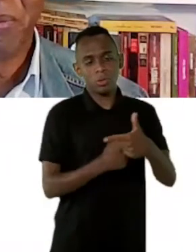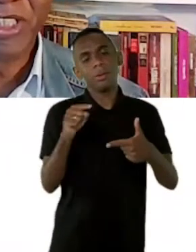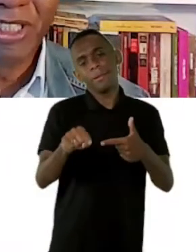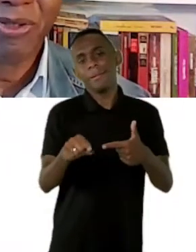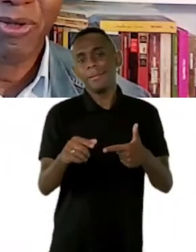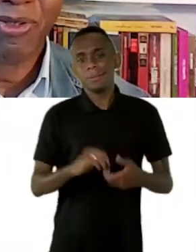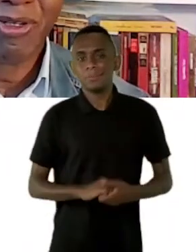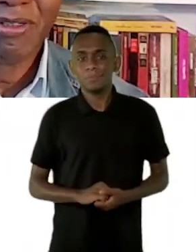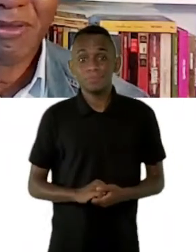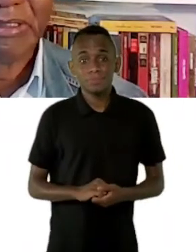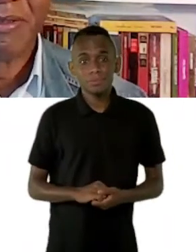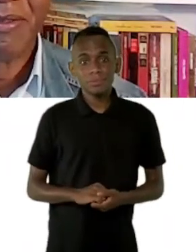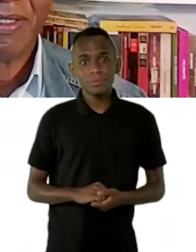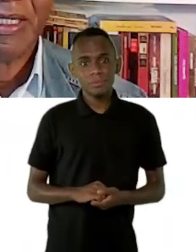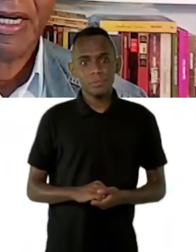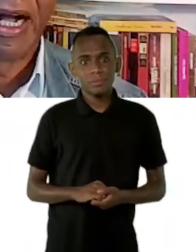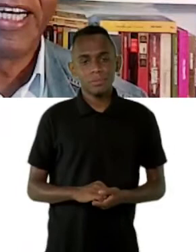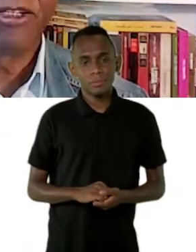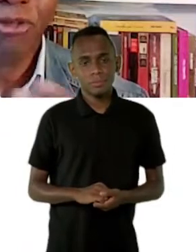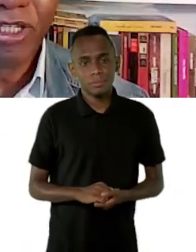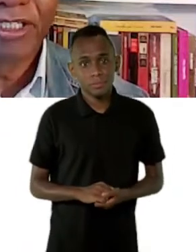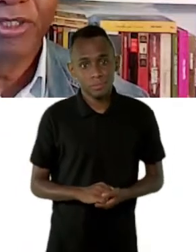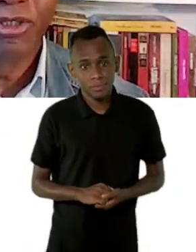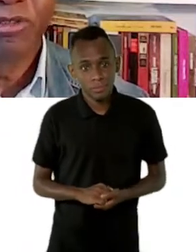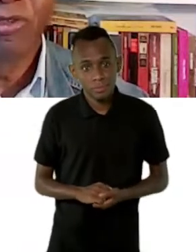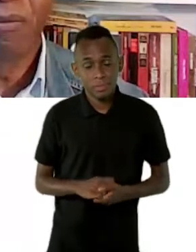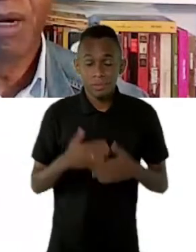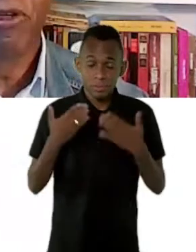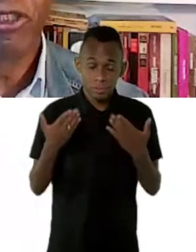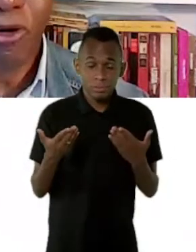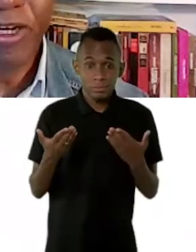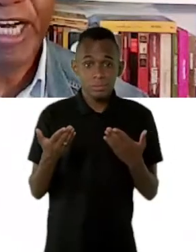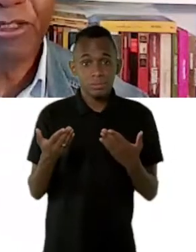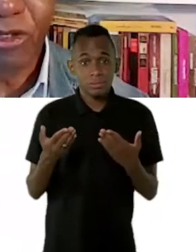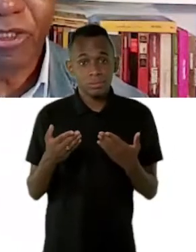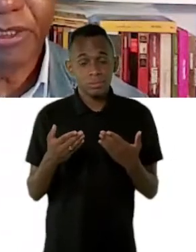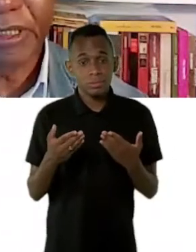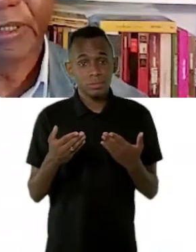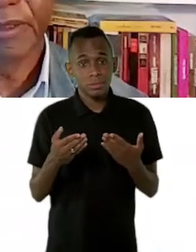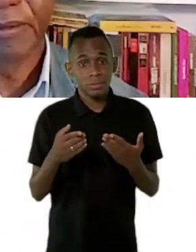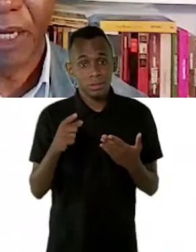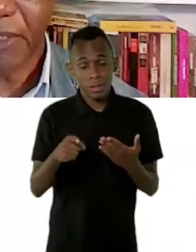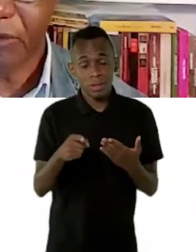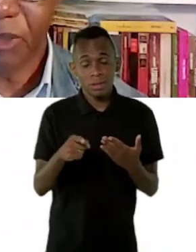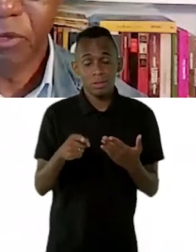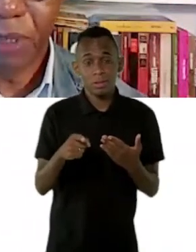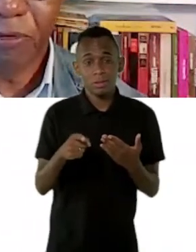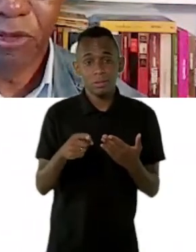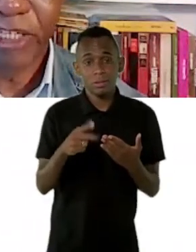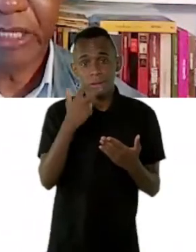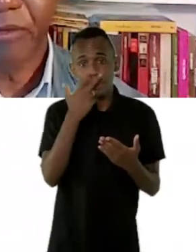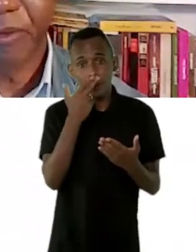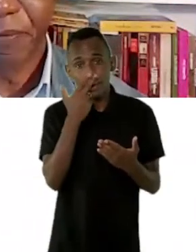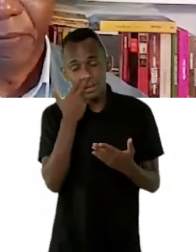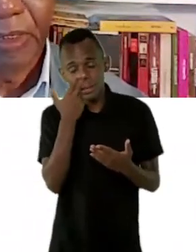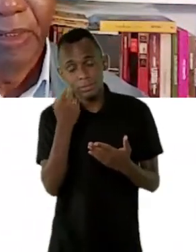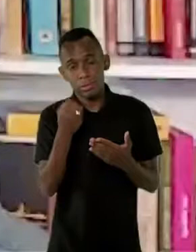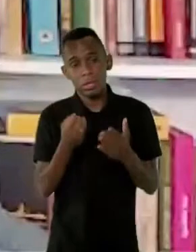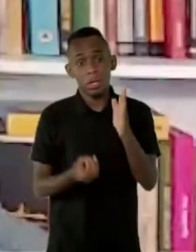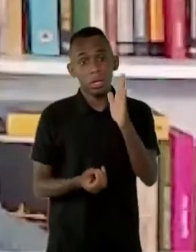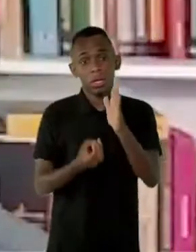Então, assim, tipo assim, a criatura sobrepujou o Criador, né? A criatura sobrepujou o